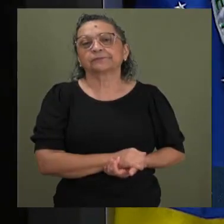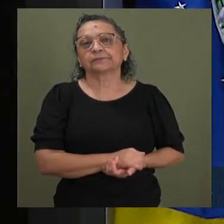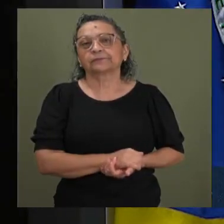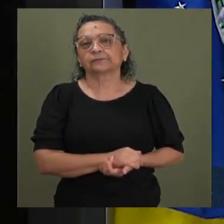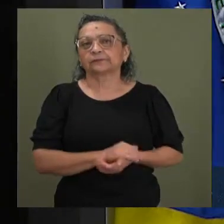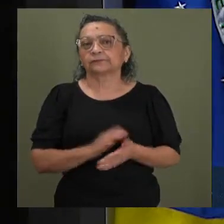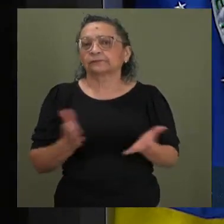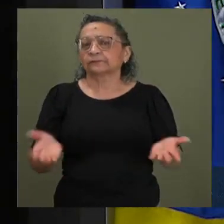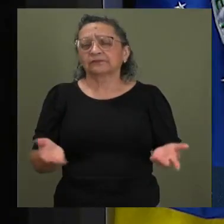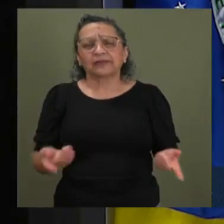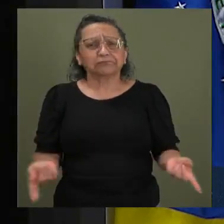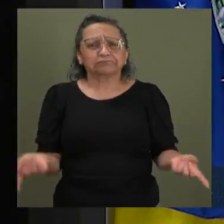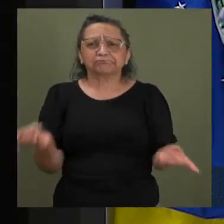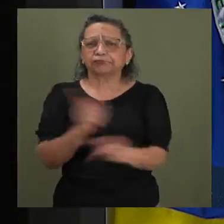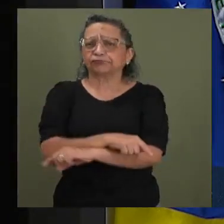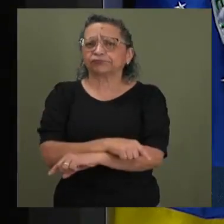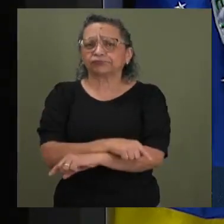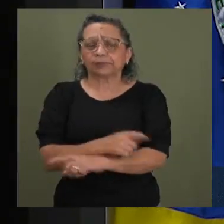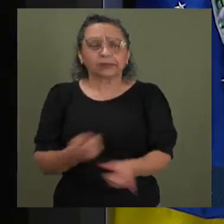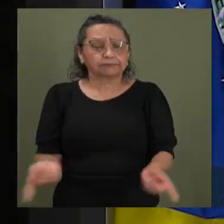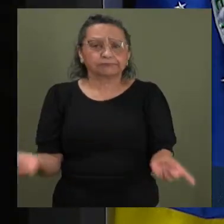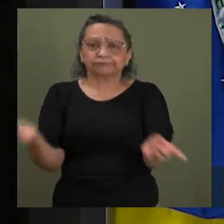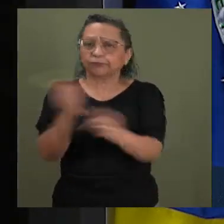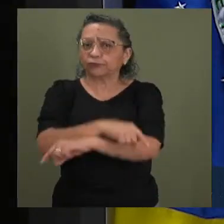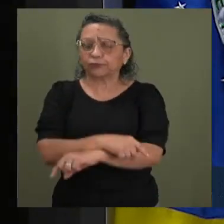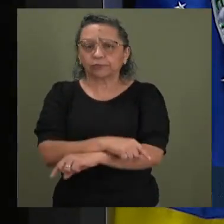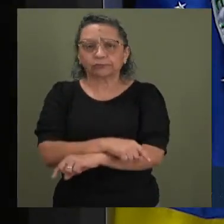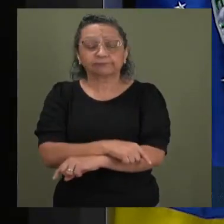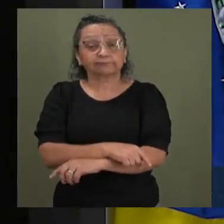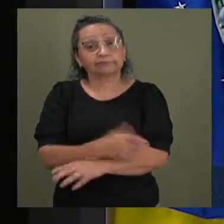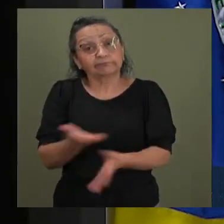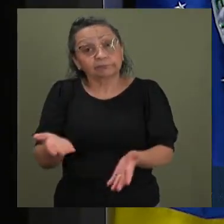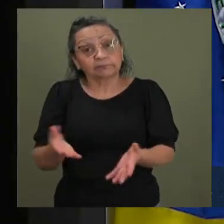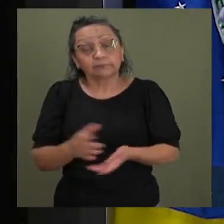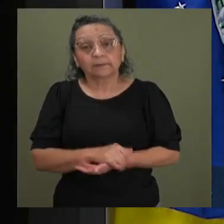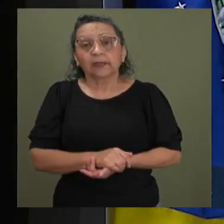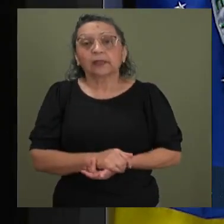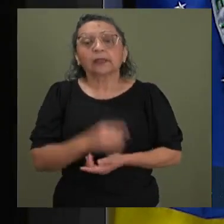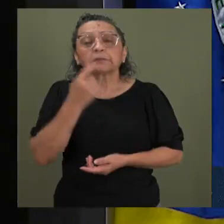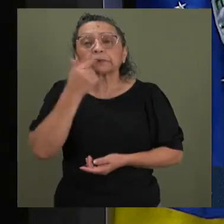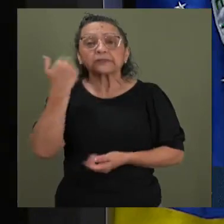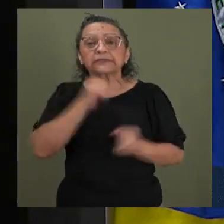É uma inversão completa de valores, tudo está muito claro. E na semana